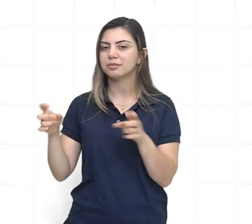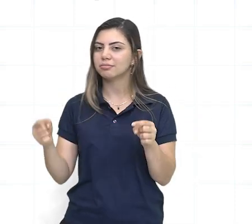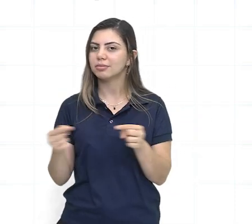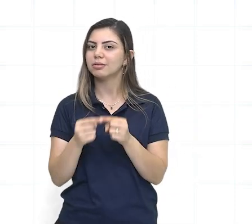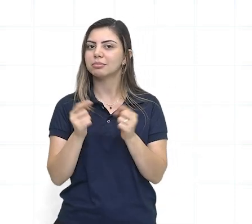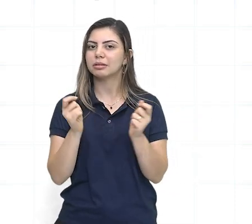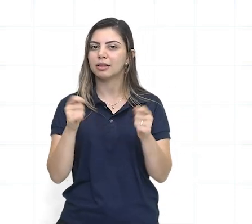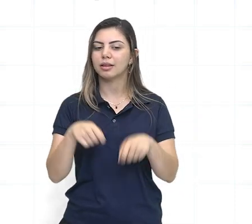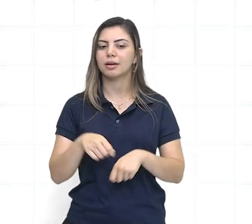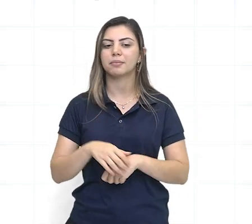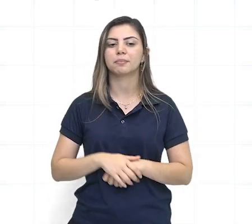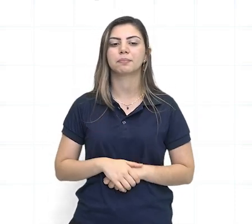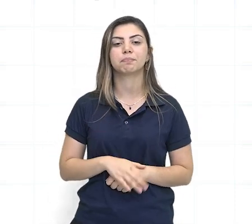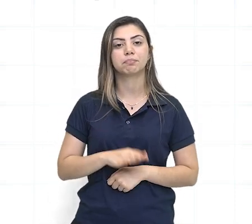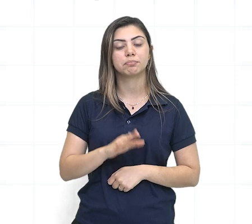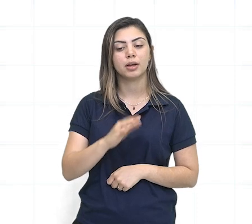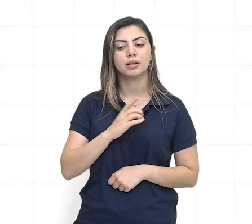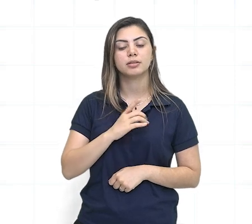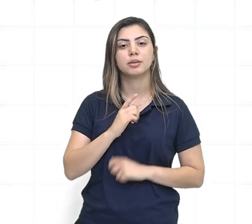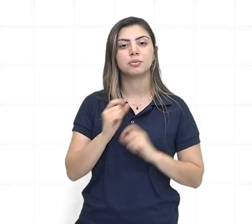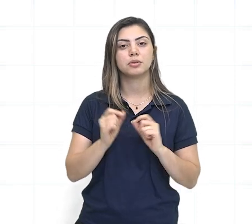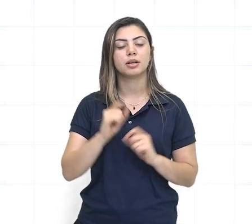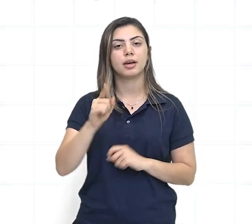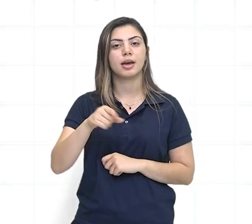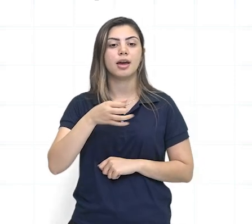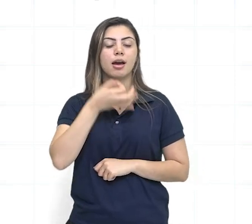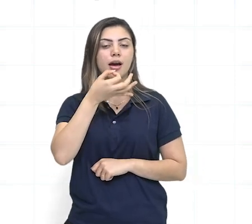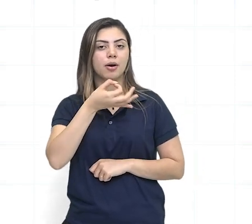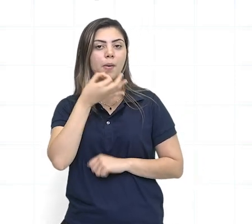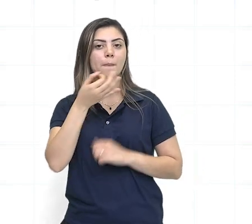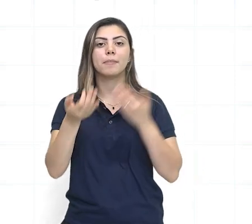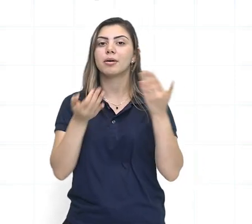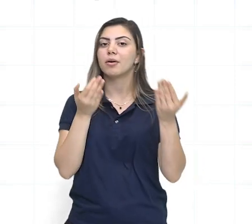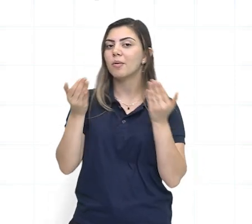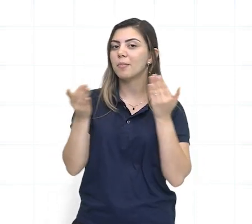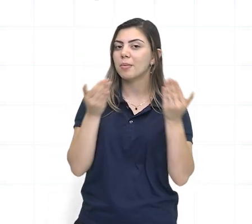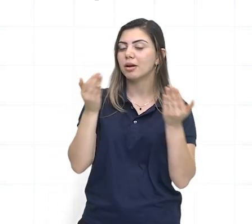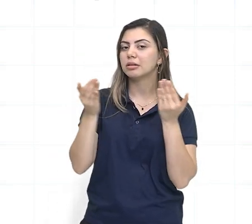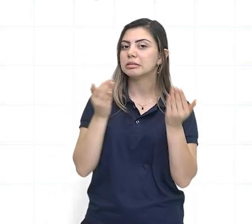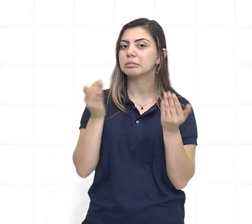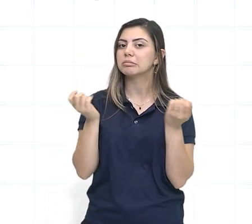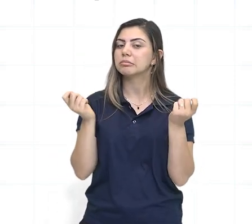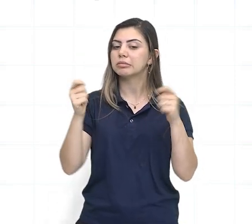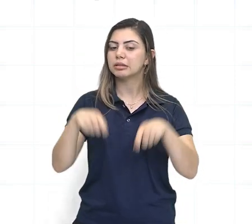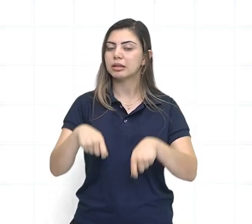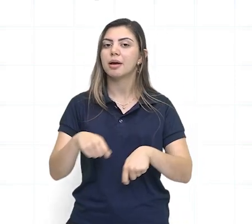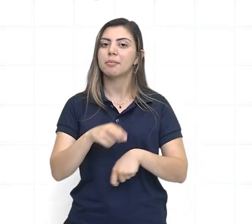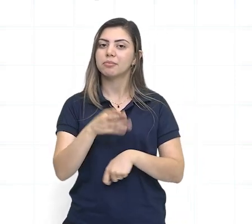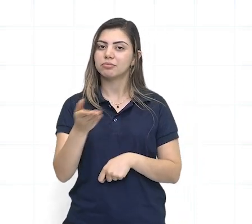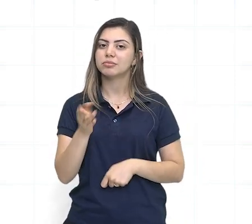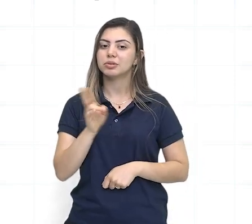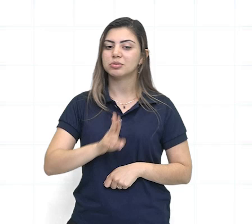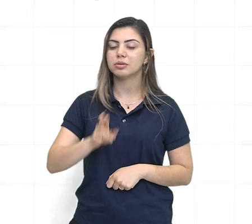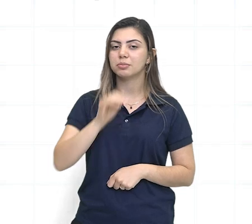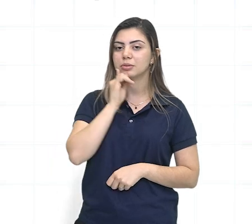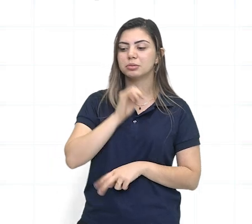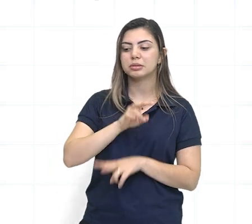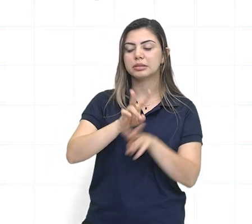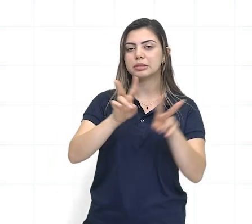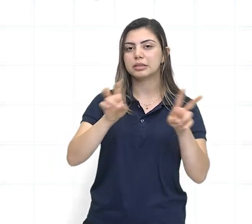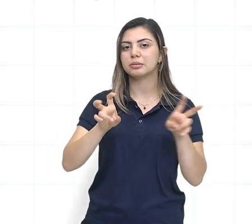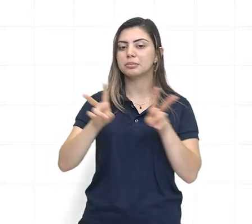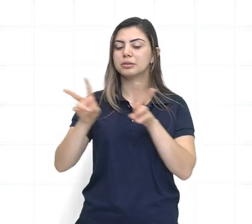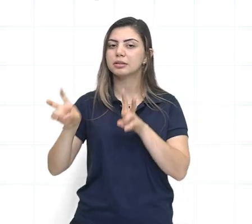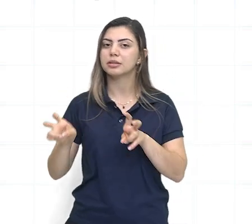texto. Argumento de comparação, né, comparação de ideias distintas.